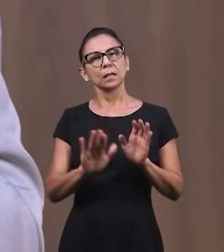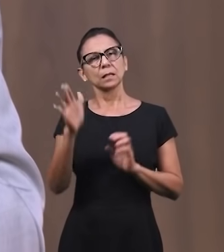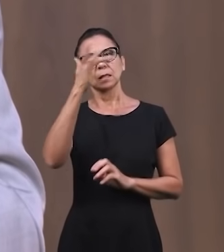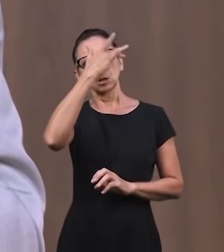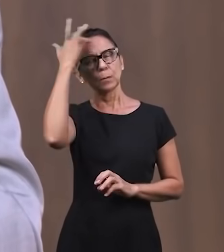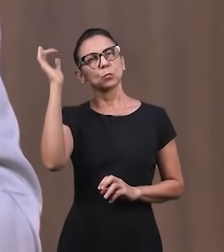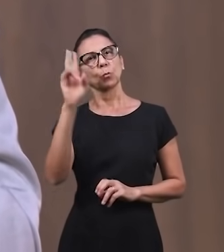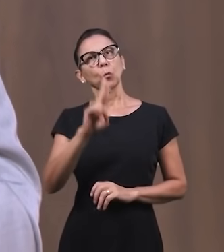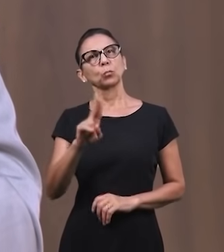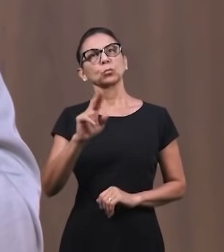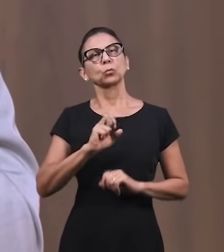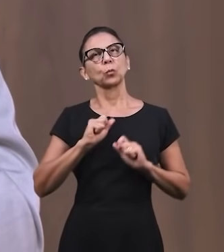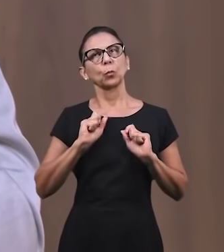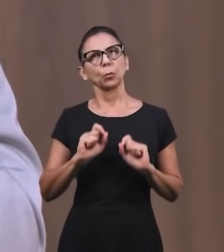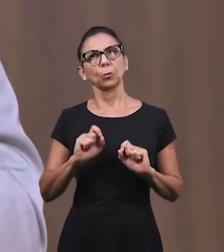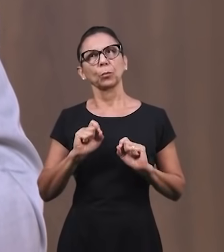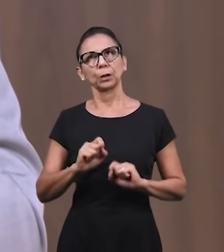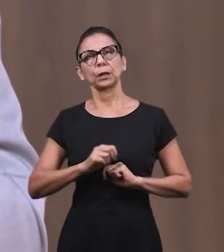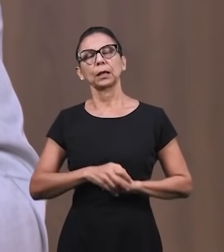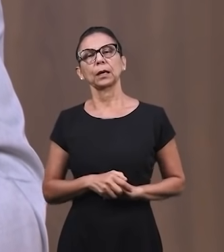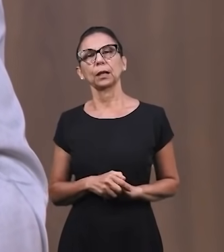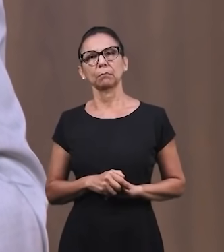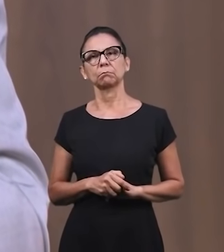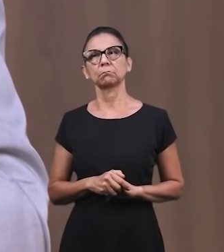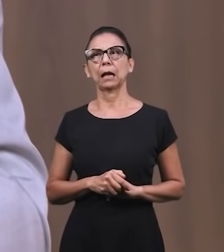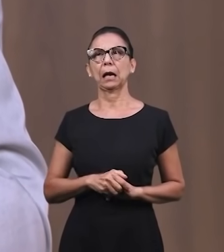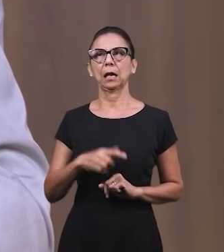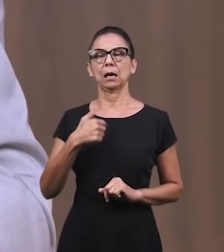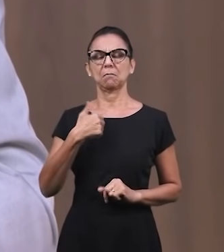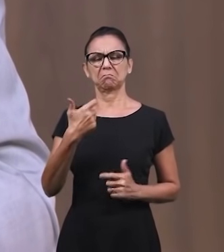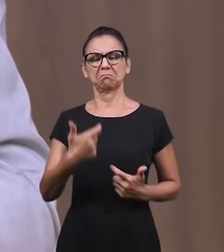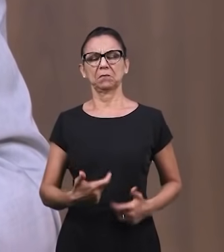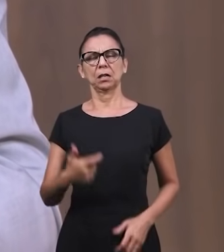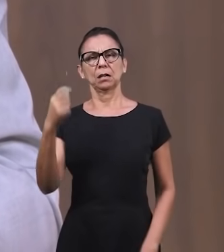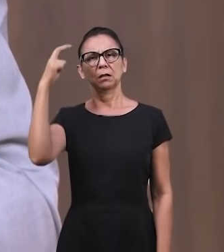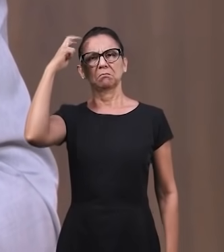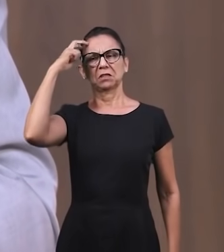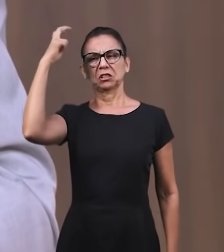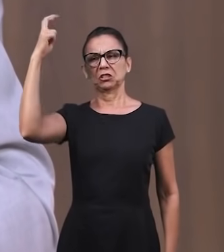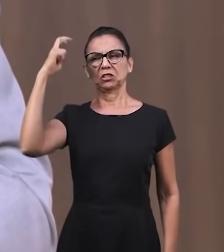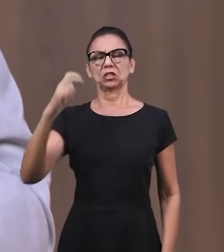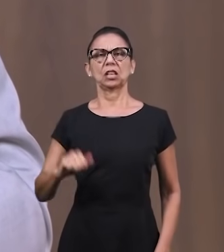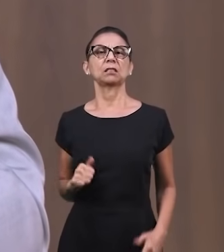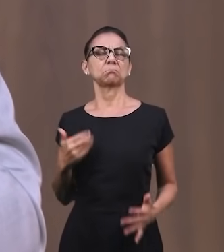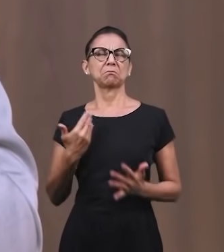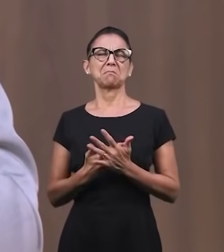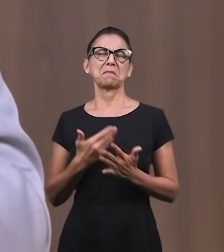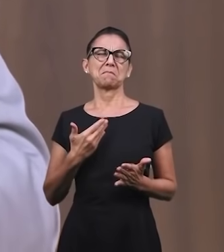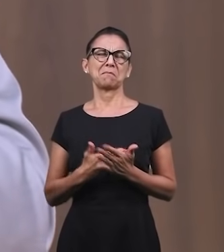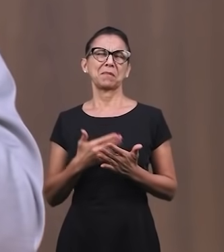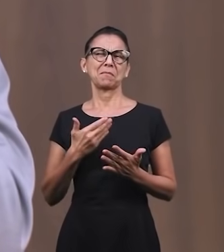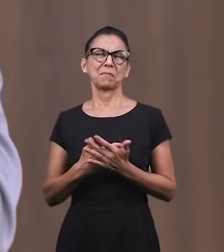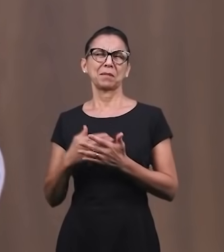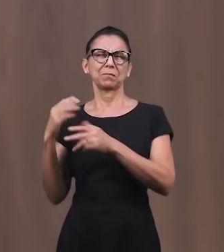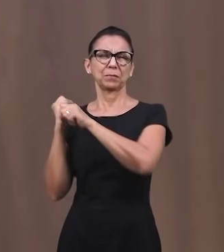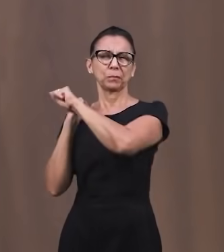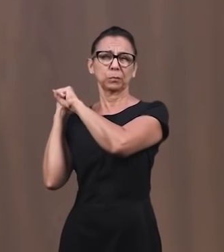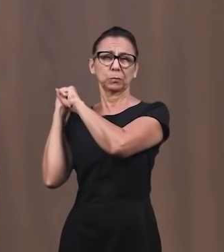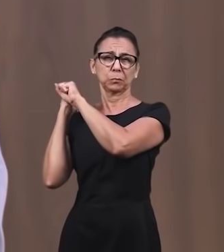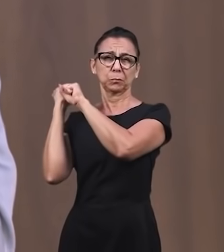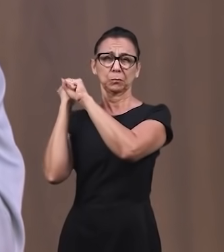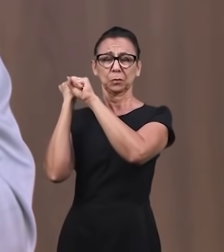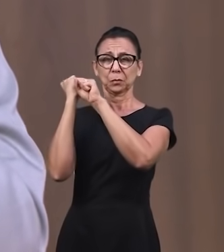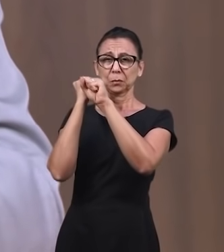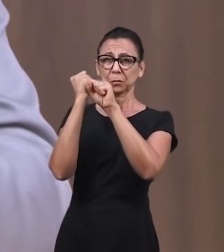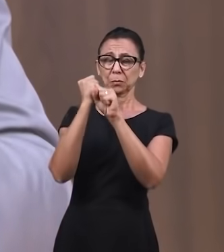A sua inteligência, aquilo que ele estudou, aquilo que ele aprendeu, seja na vida